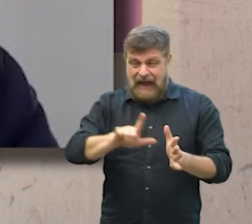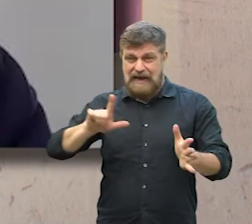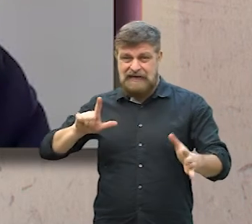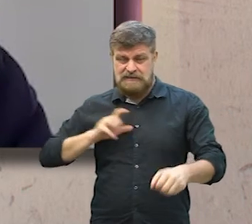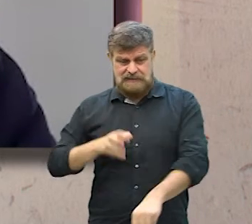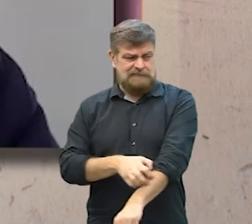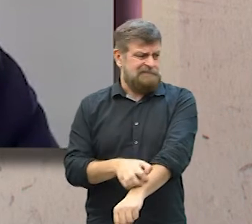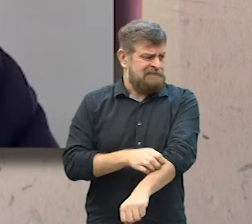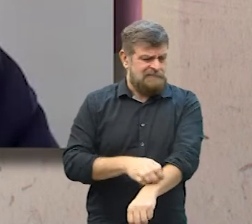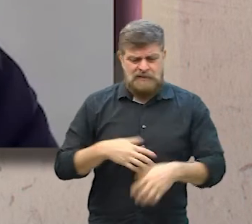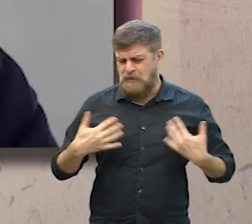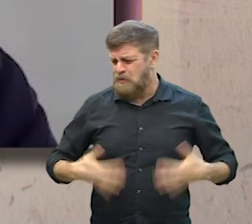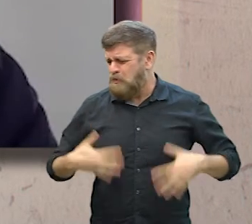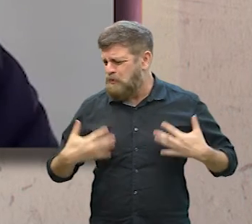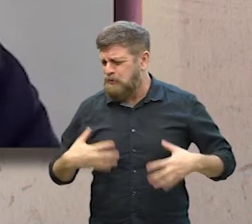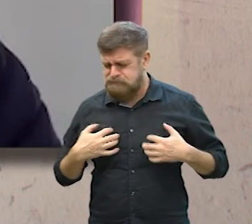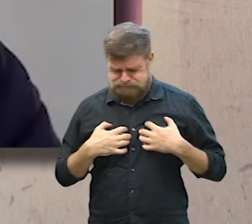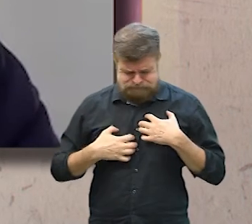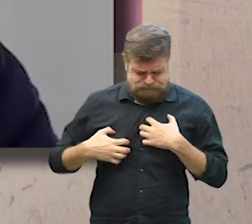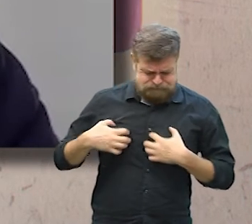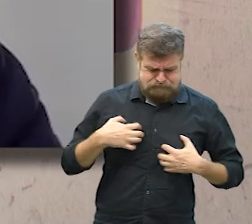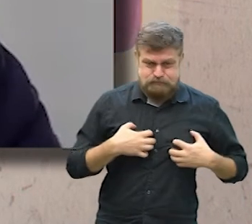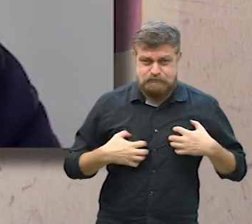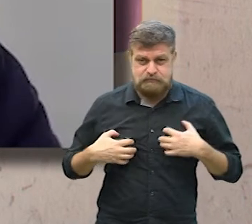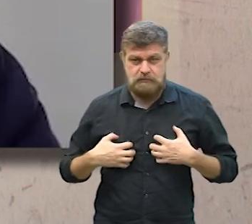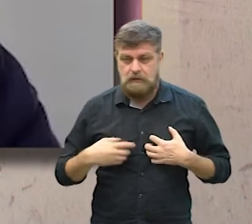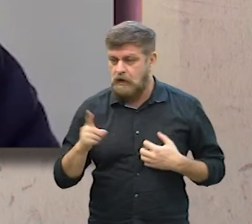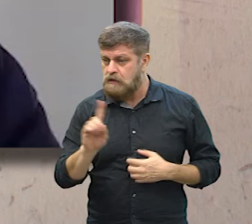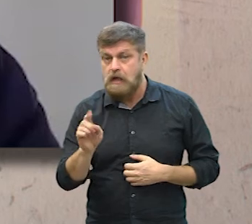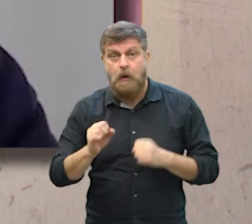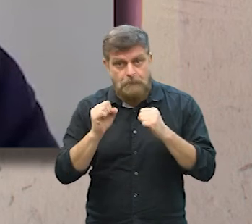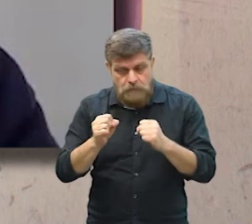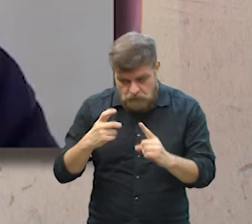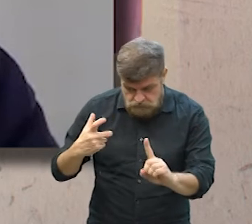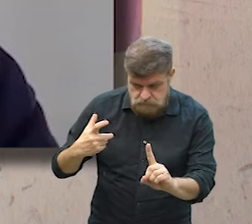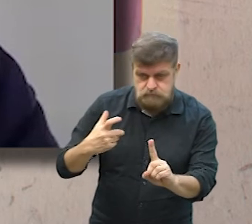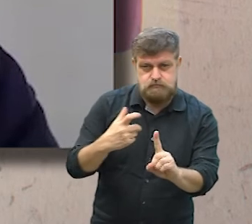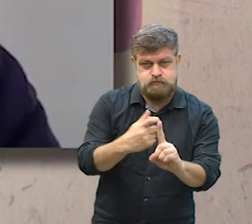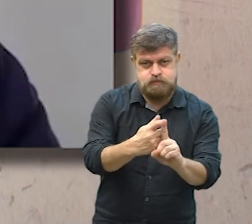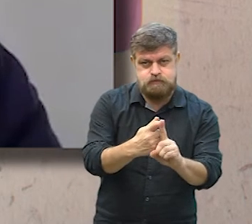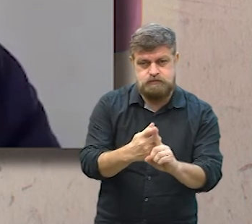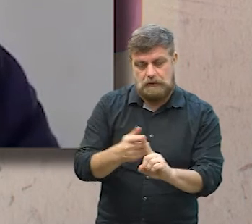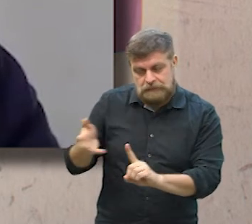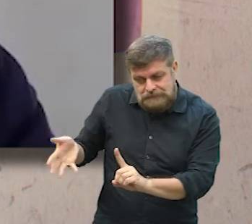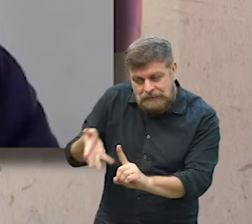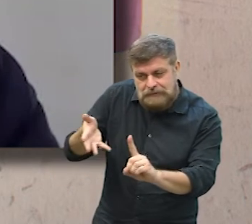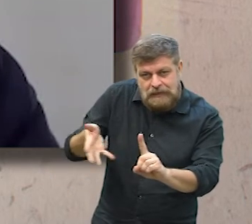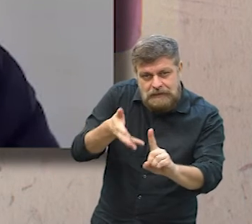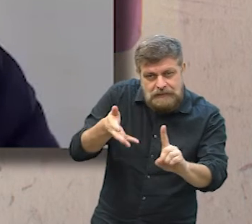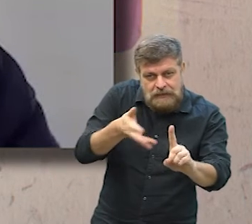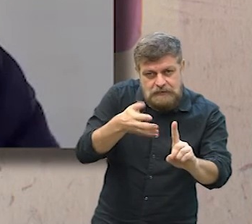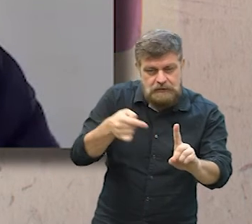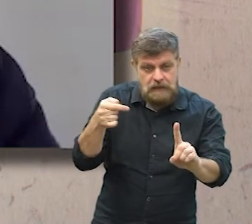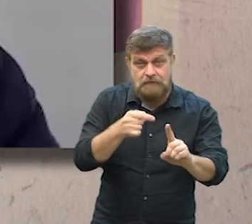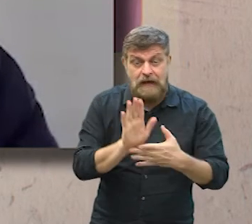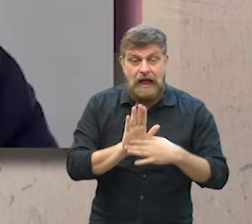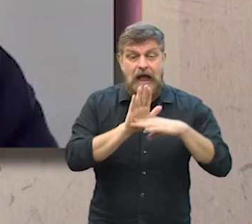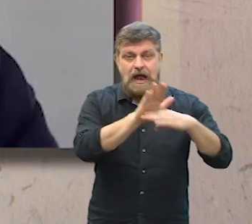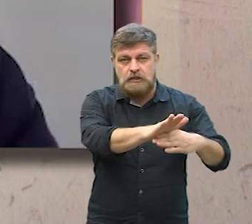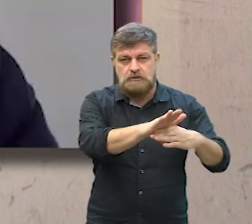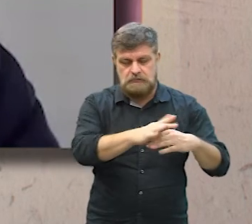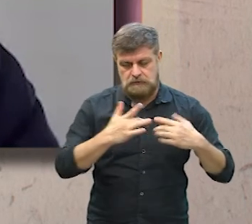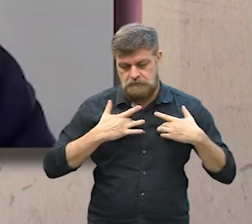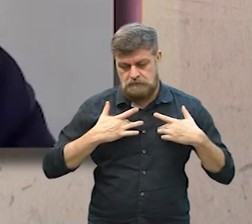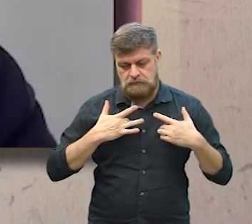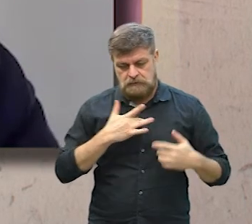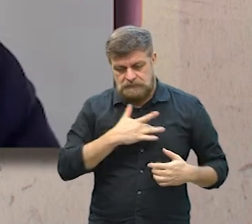prévia à vacina, por exemplo, tomou a primeira dose e não existe contraindicação, né? Então, o paciente deve sim se vacinar, porque isso vai ajudar